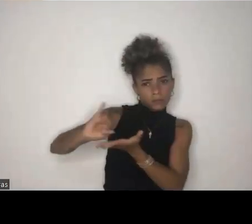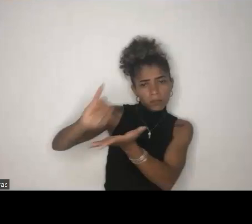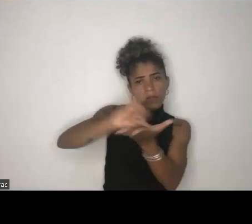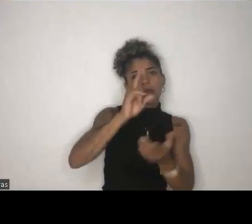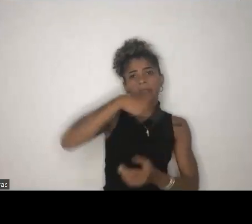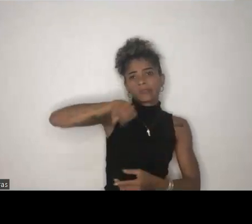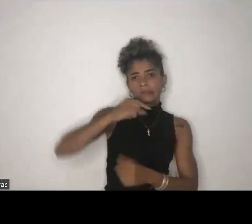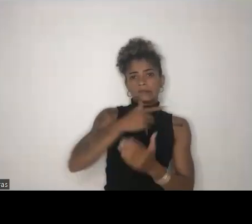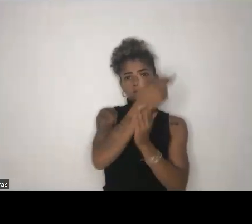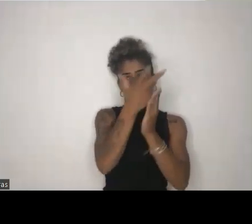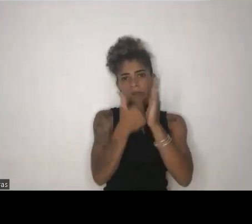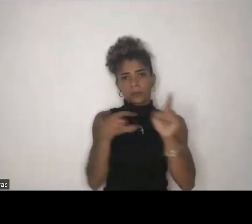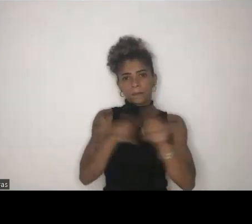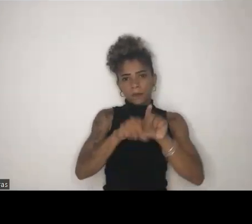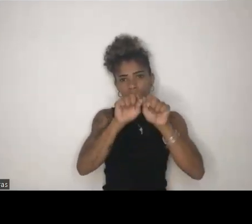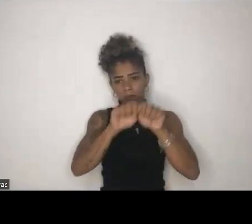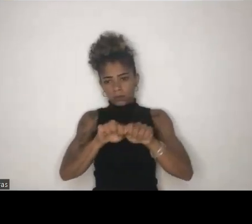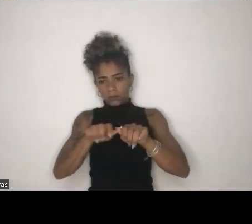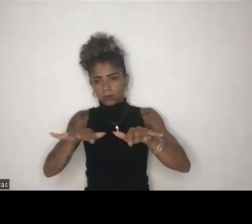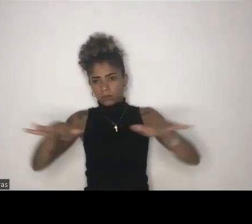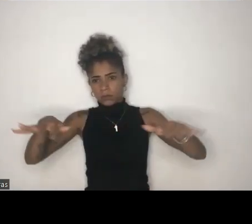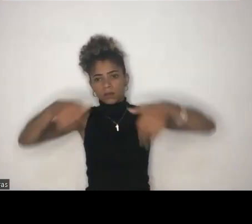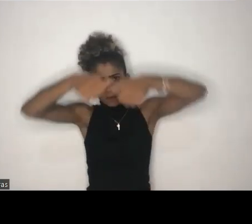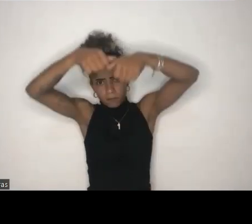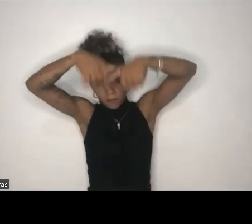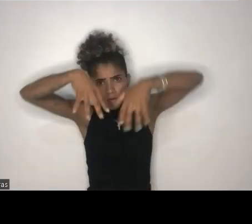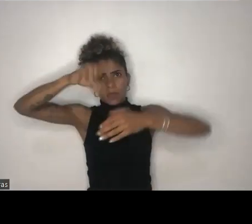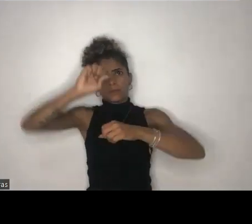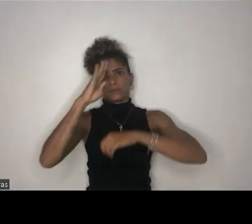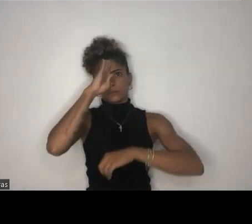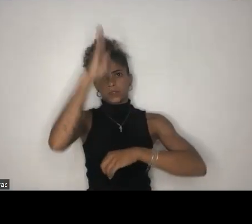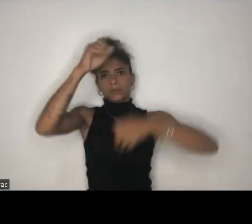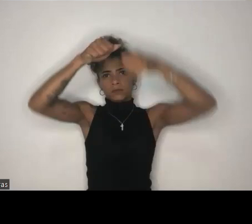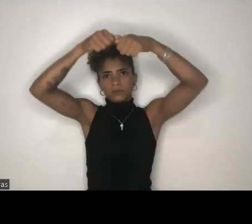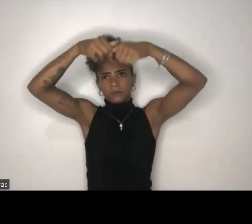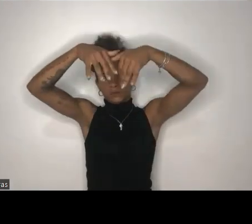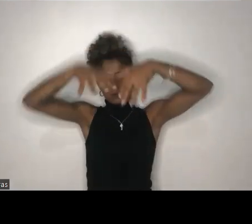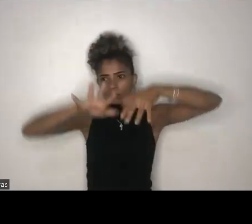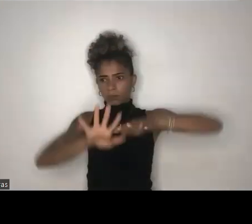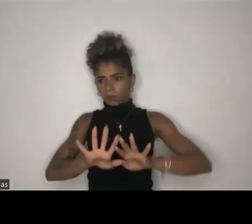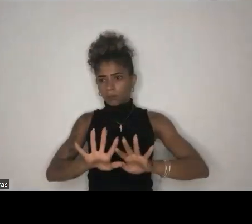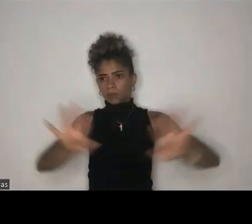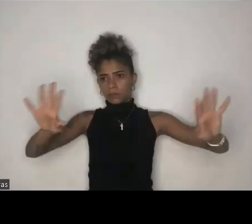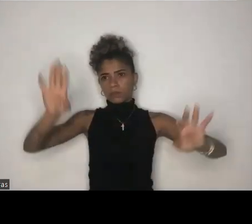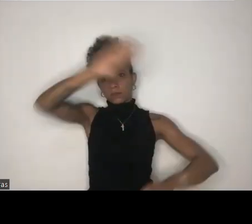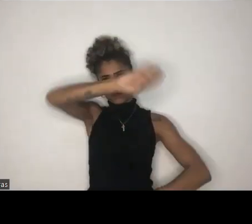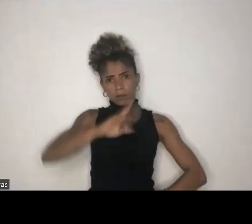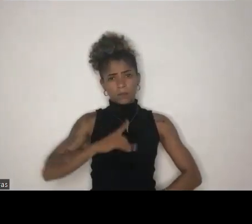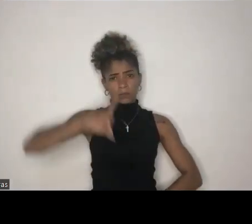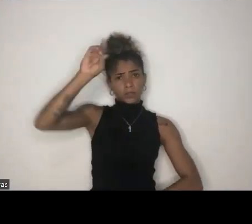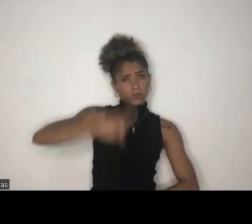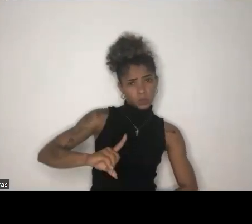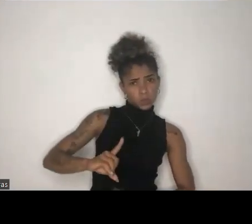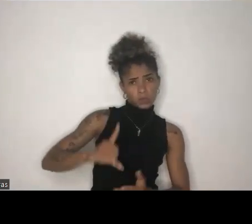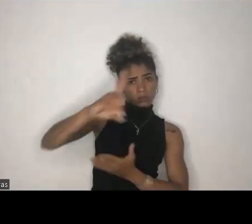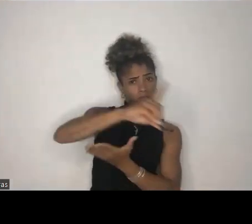das filiais qual era o processo aí nesse ponto Eu assumi o marketing Eu fui o diretor de marketing aí eu